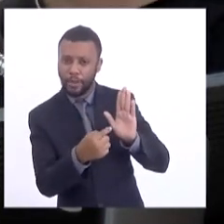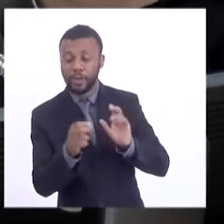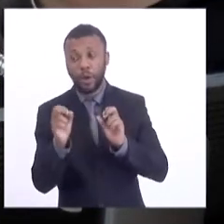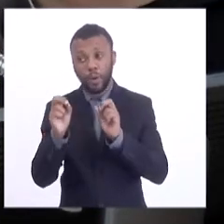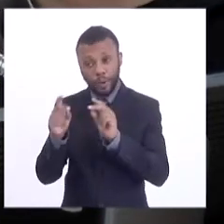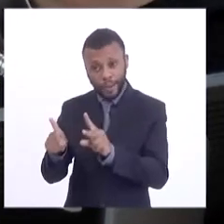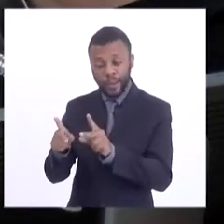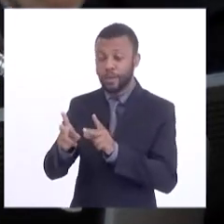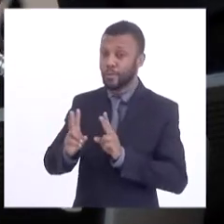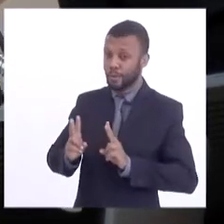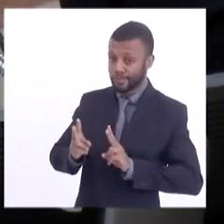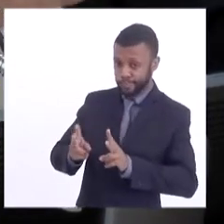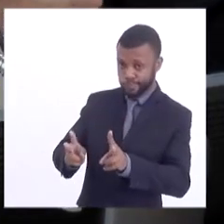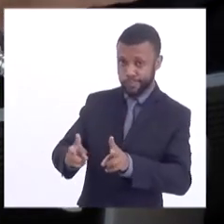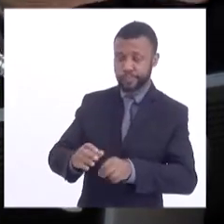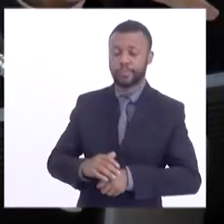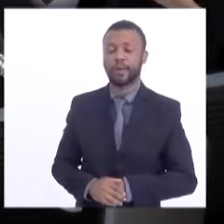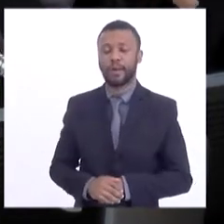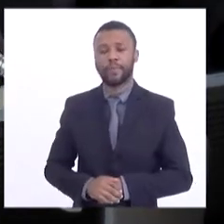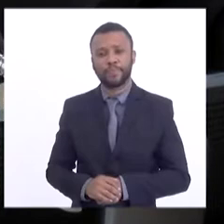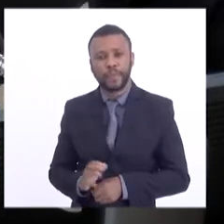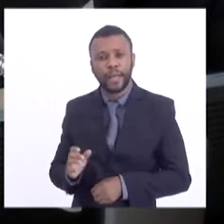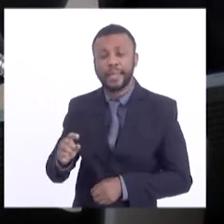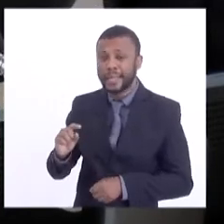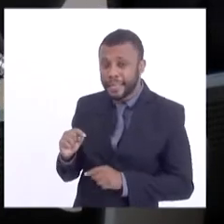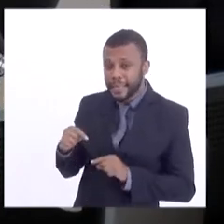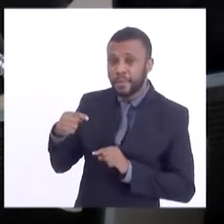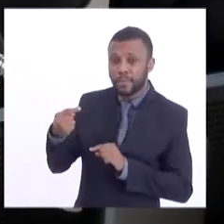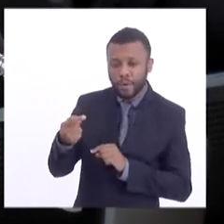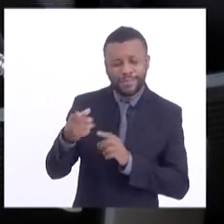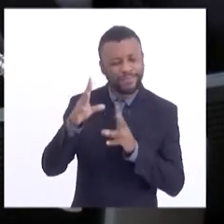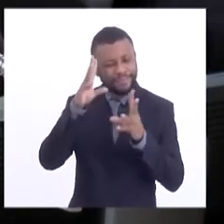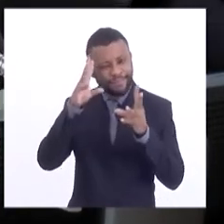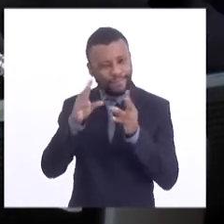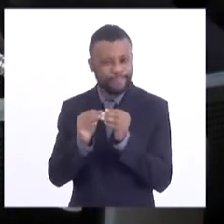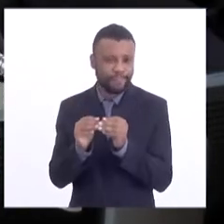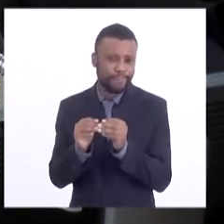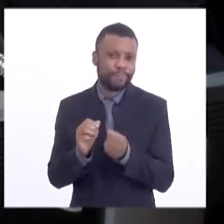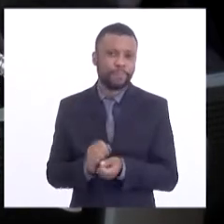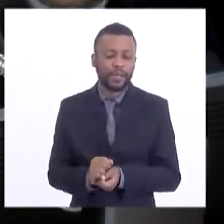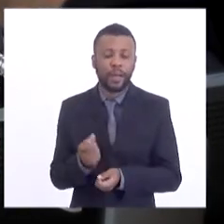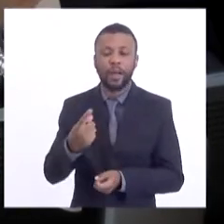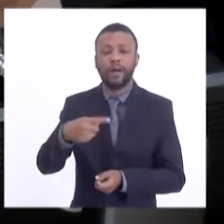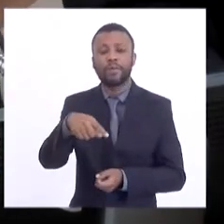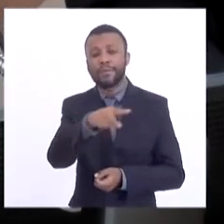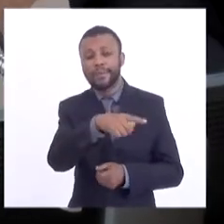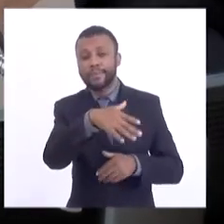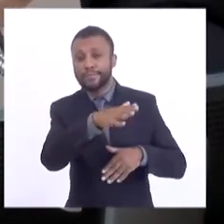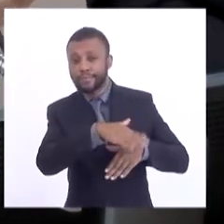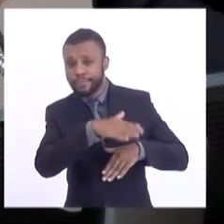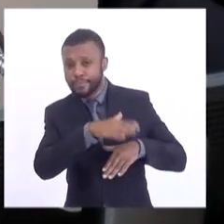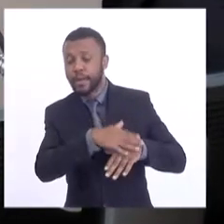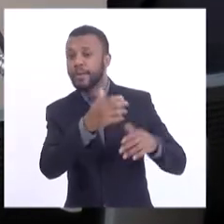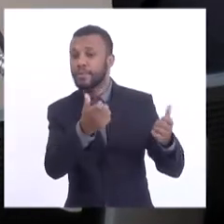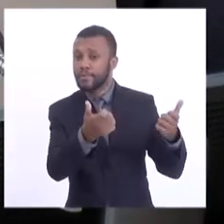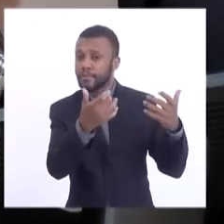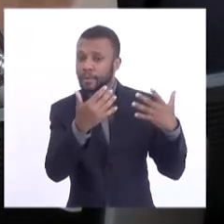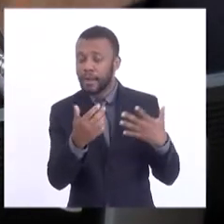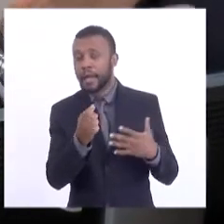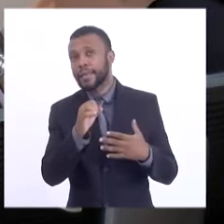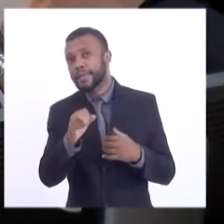vou tocar aqui e depois uso em linguagem Popular os doutos vão dizer assim